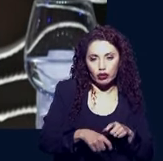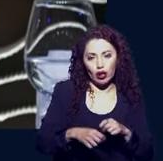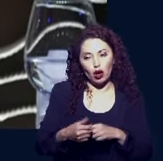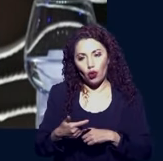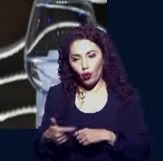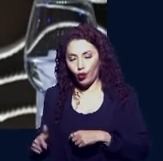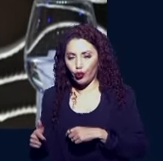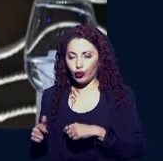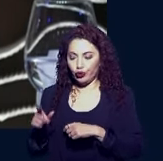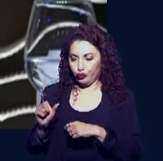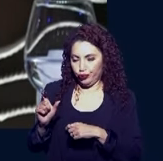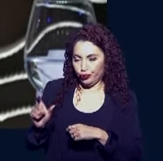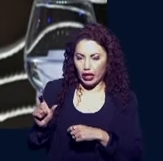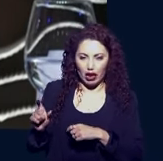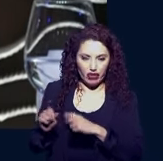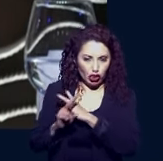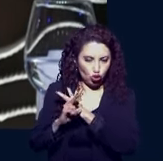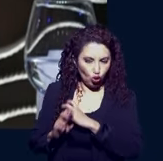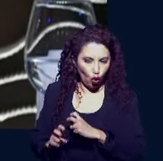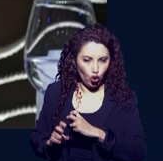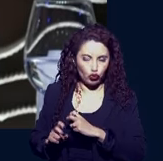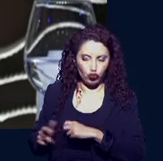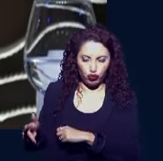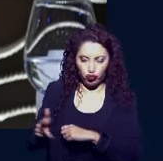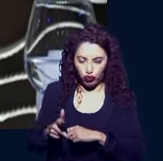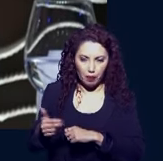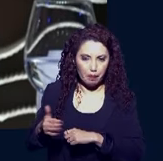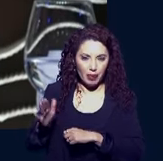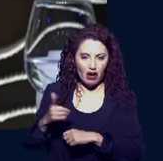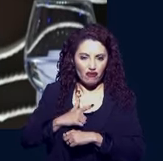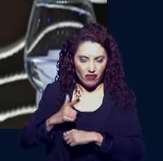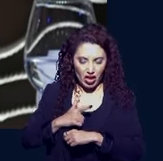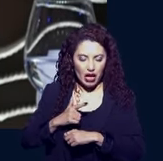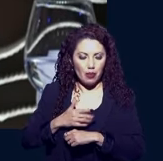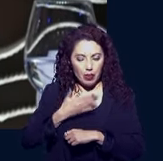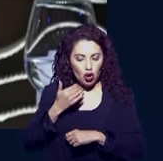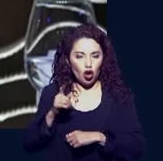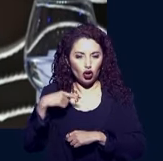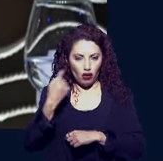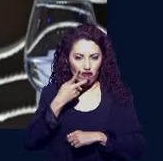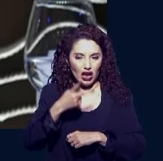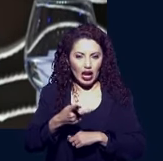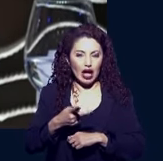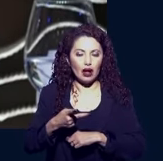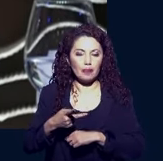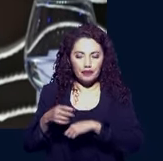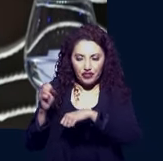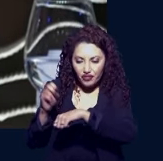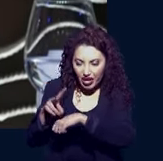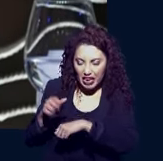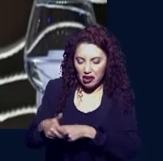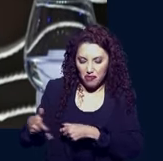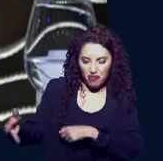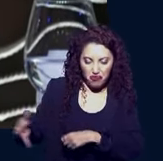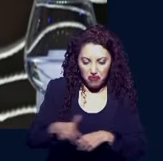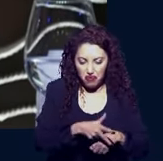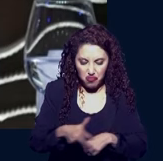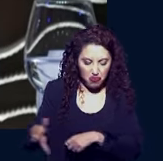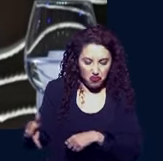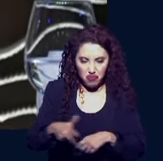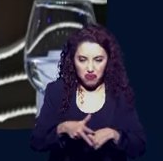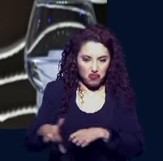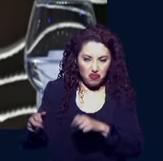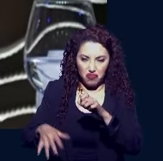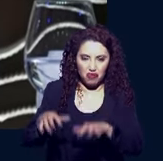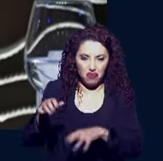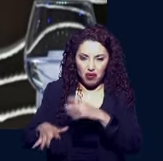uns querem que use a agrotóxico por quê Porque isso é mais feio vamos dizer que a gente põe veneno no prato isso é um mito agricultura brasileira